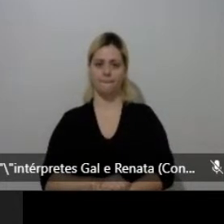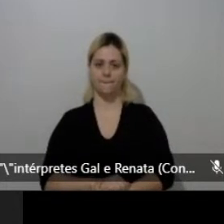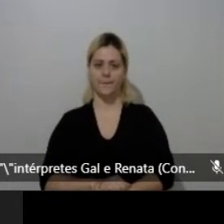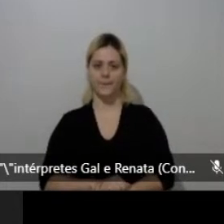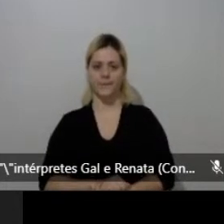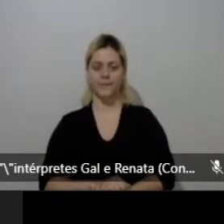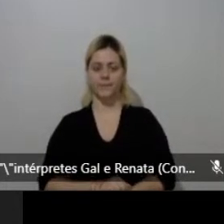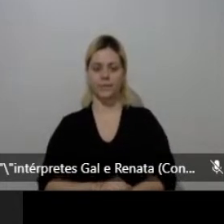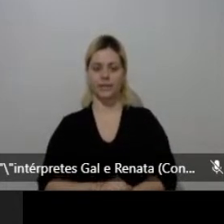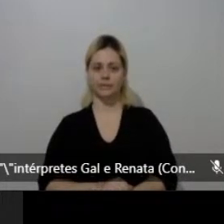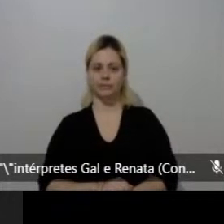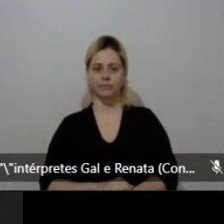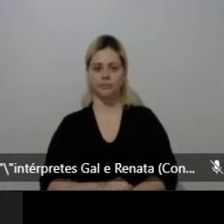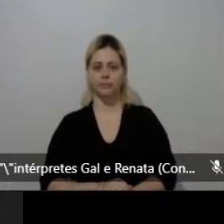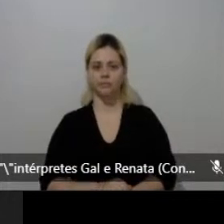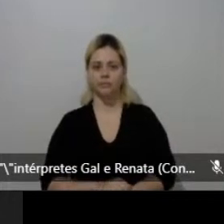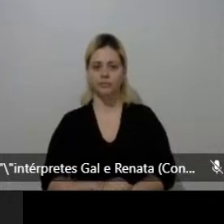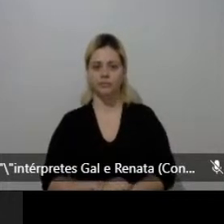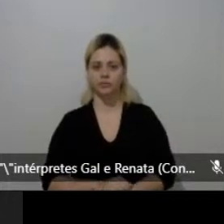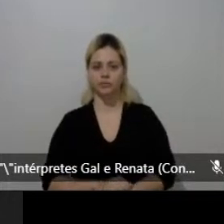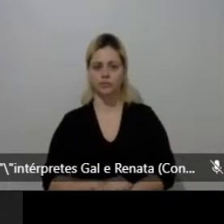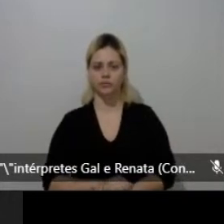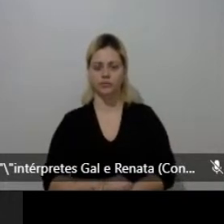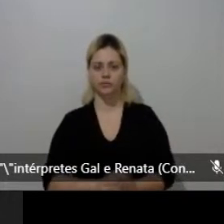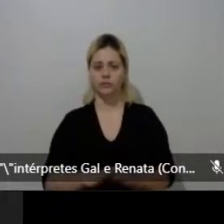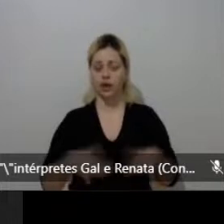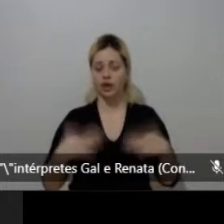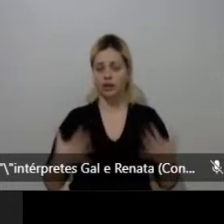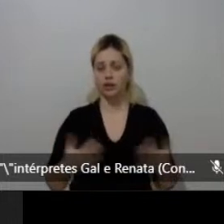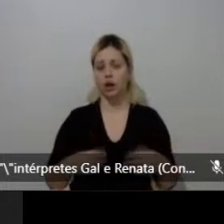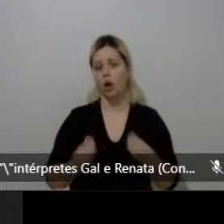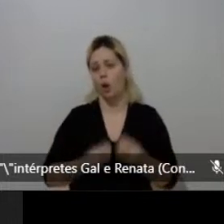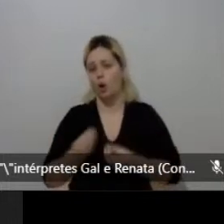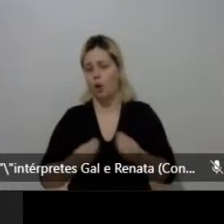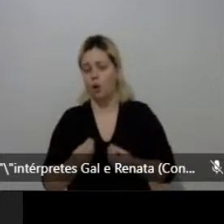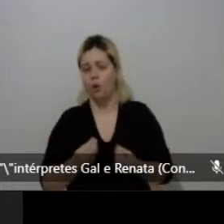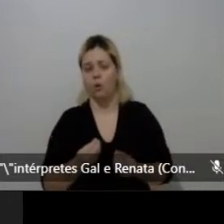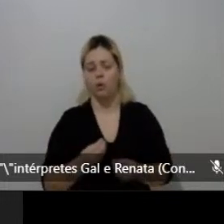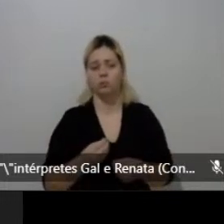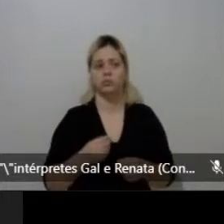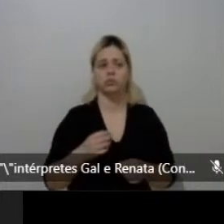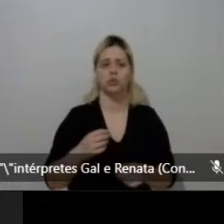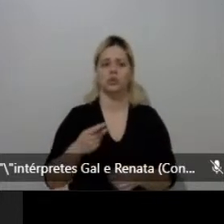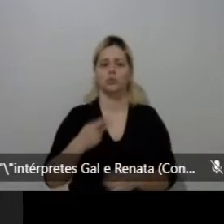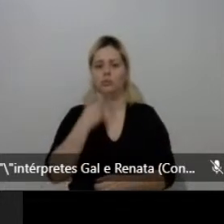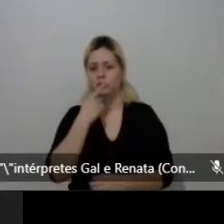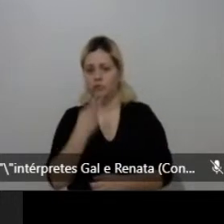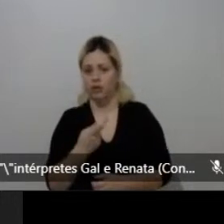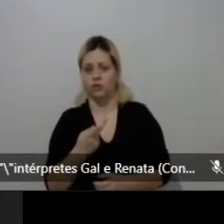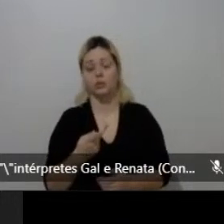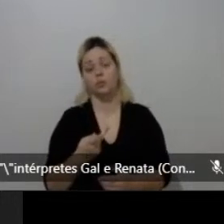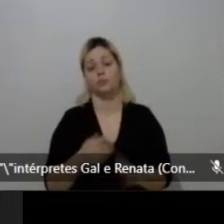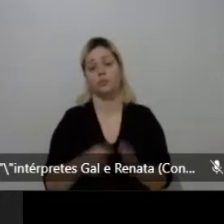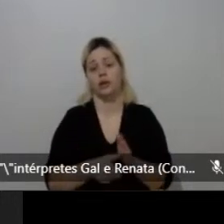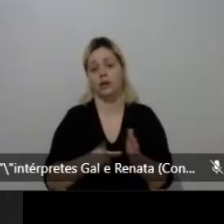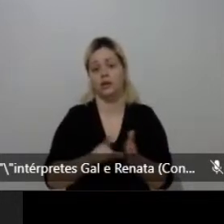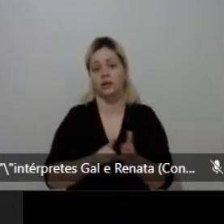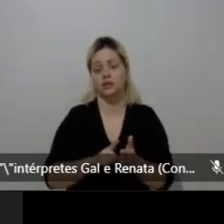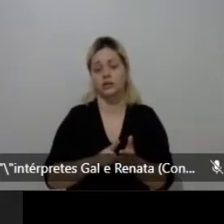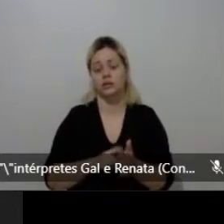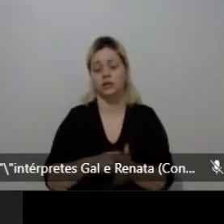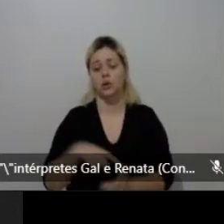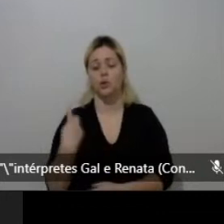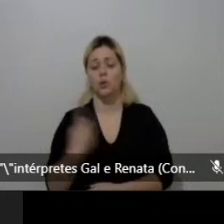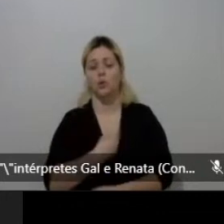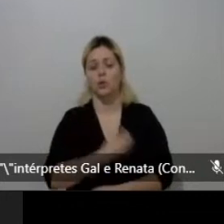Então, como até um colega aqui colocou nos comentários, acho que o Jair, né? A gente vive,